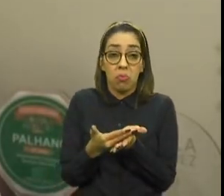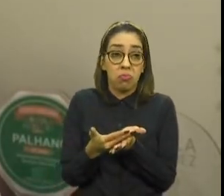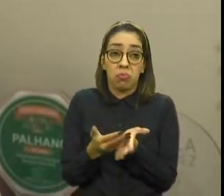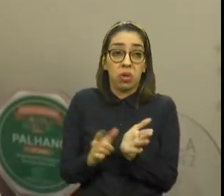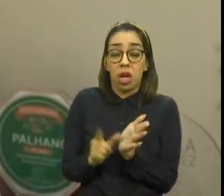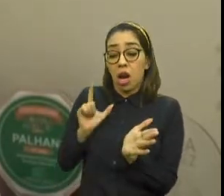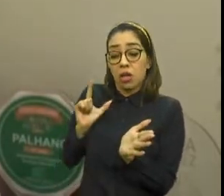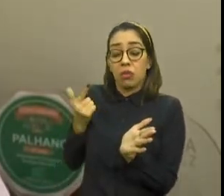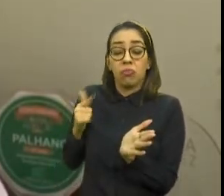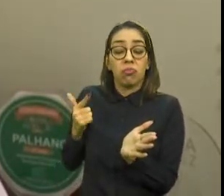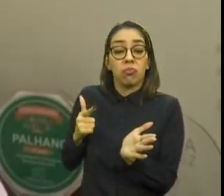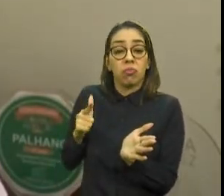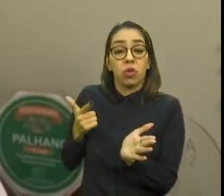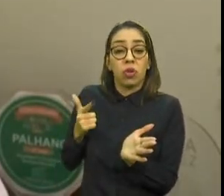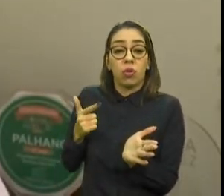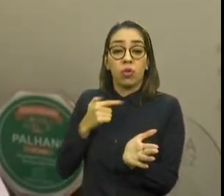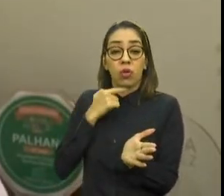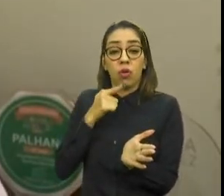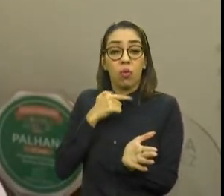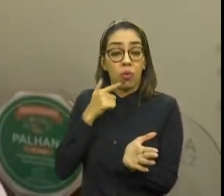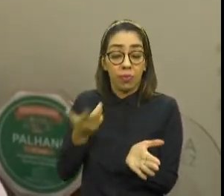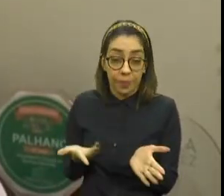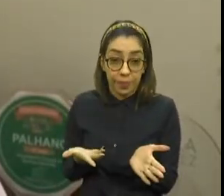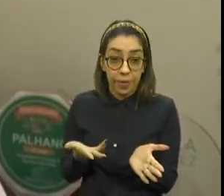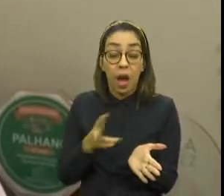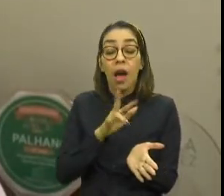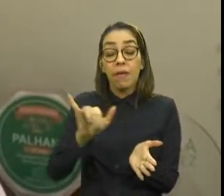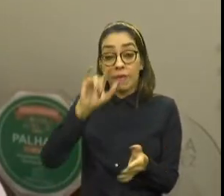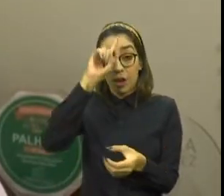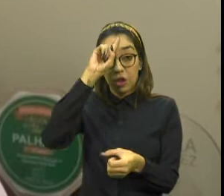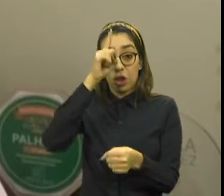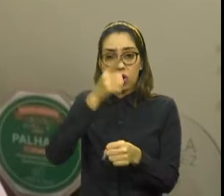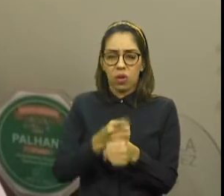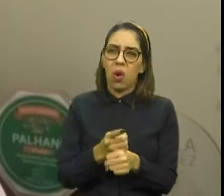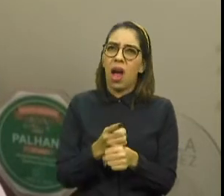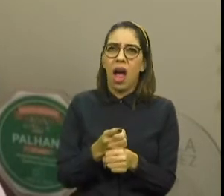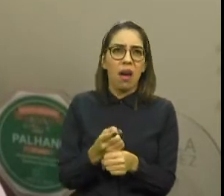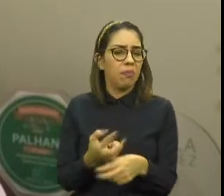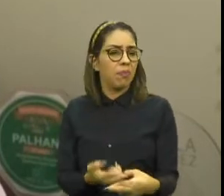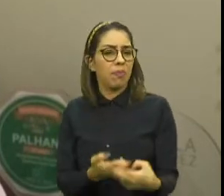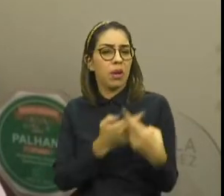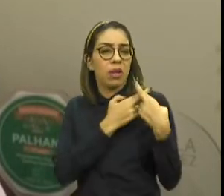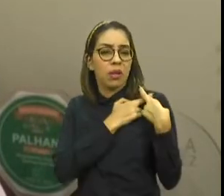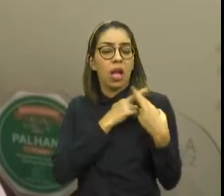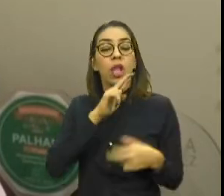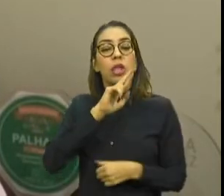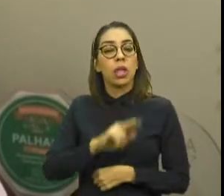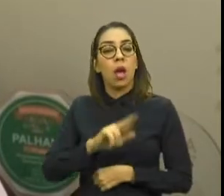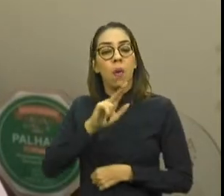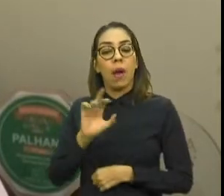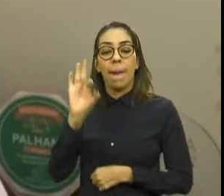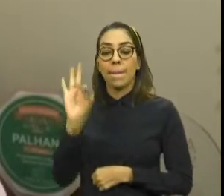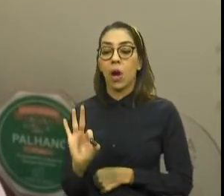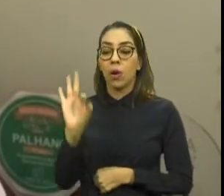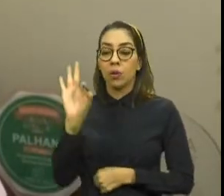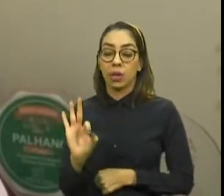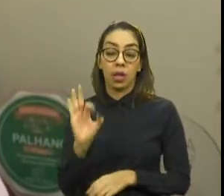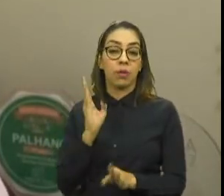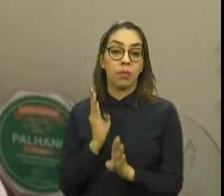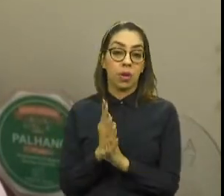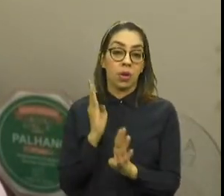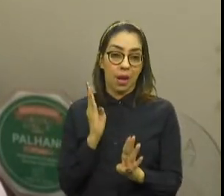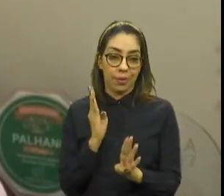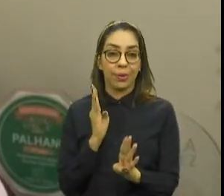condições estruturantes. Os gestores estão, de certa forma, desobrigados a não cumprir esses percentuais mínimos constitucionais, como se não